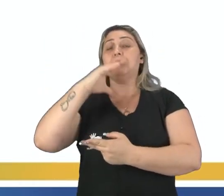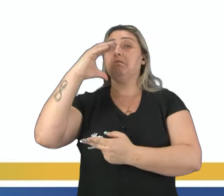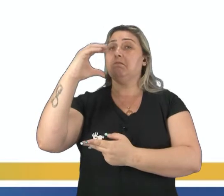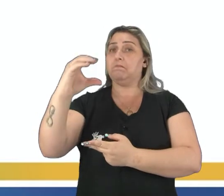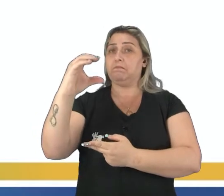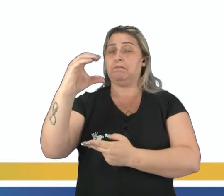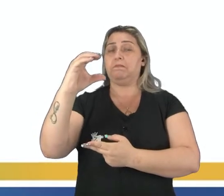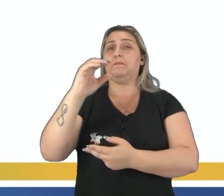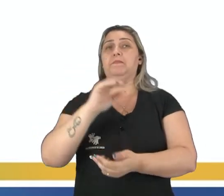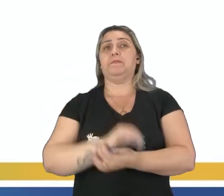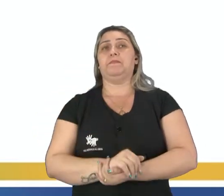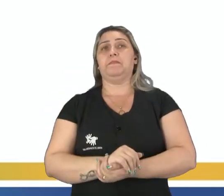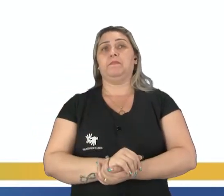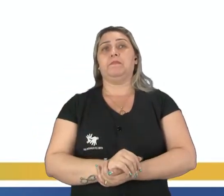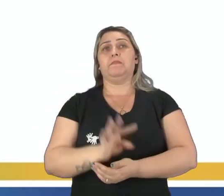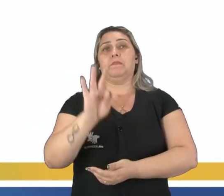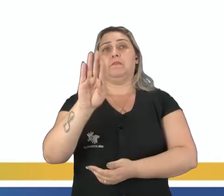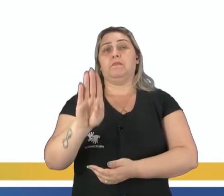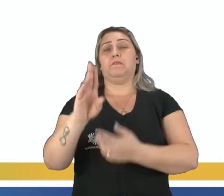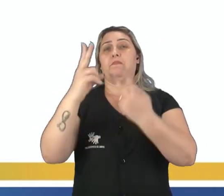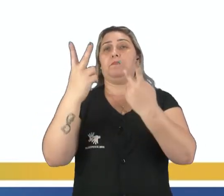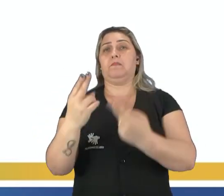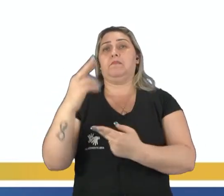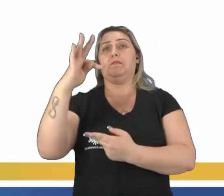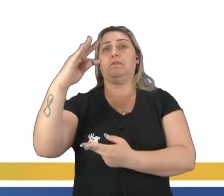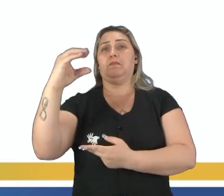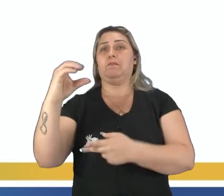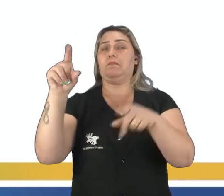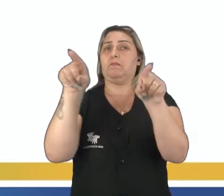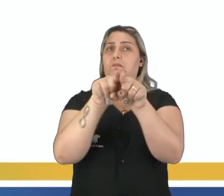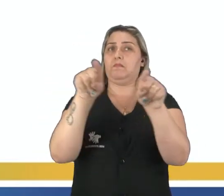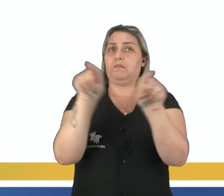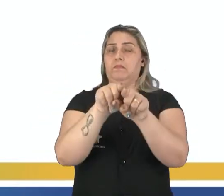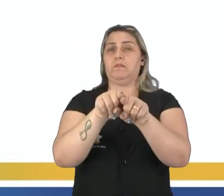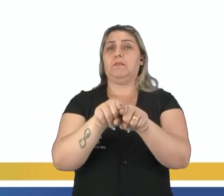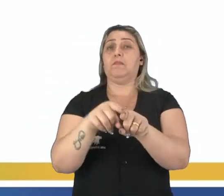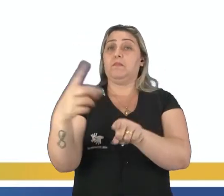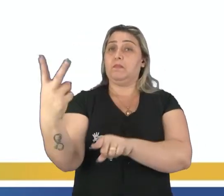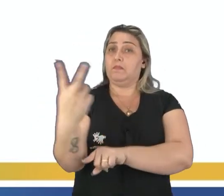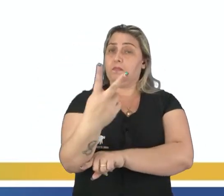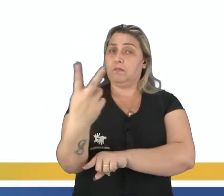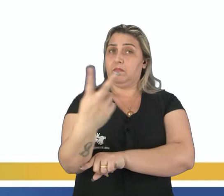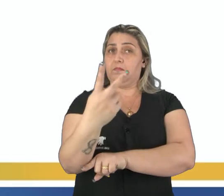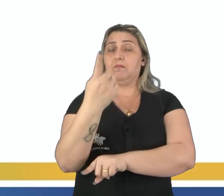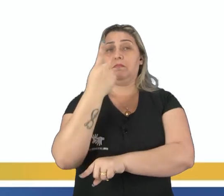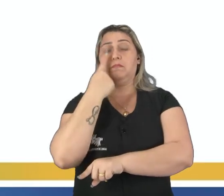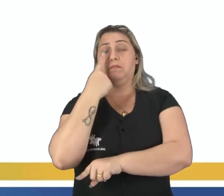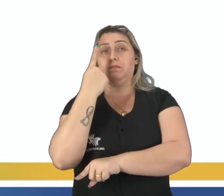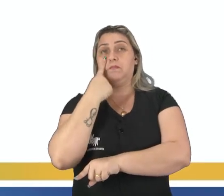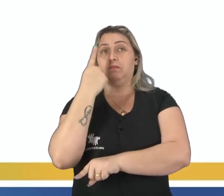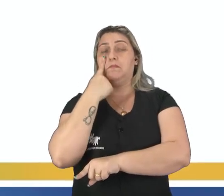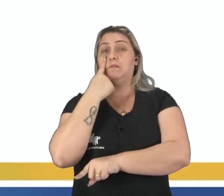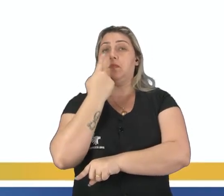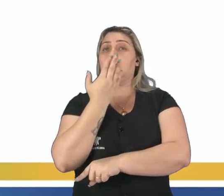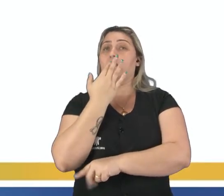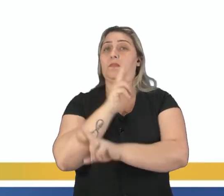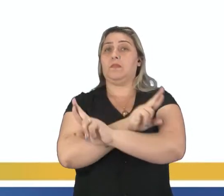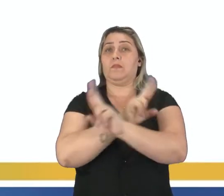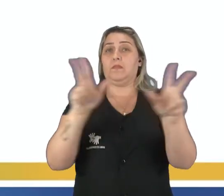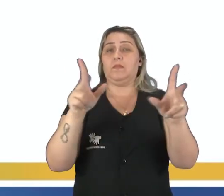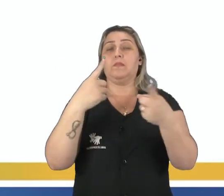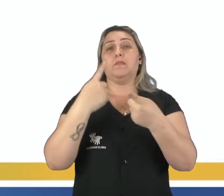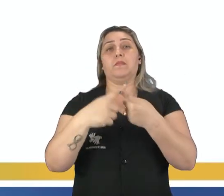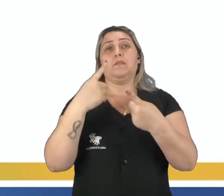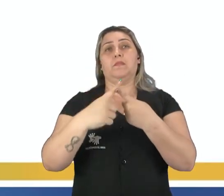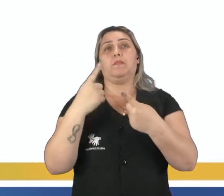C. Então, TB é igual a TC também. Consequentemente, tu verifica que está de uma cor diferenciada,